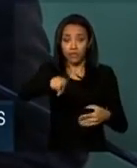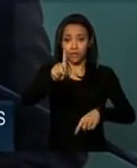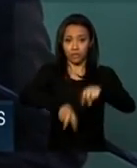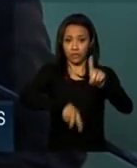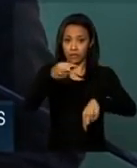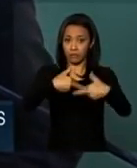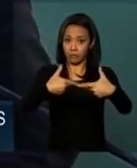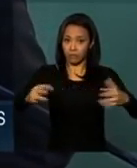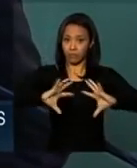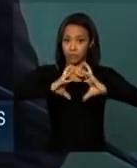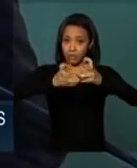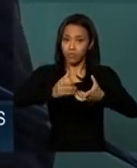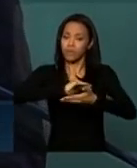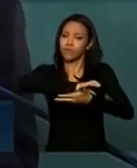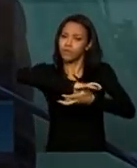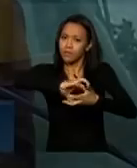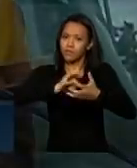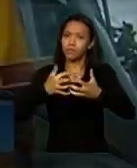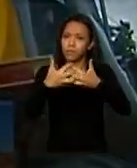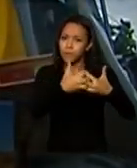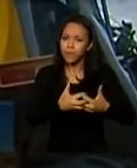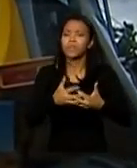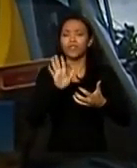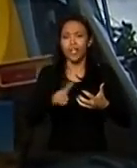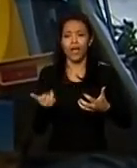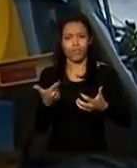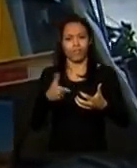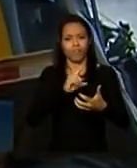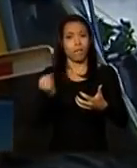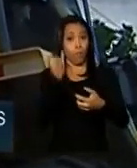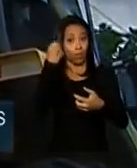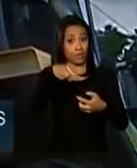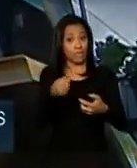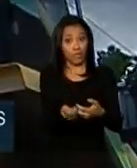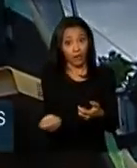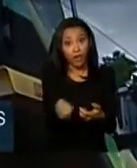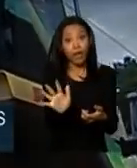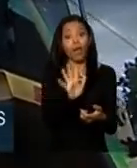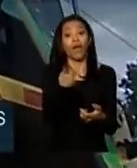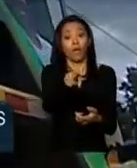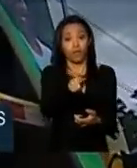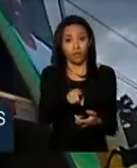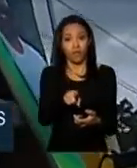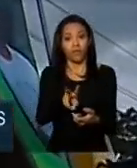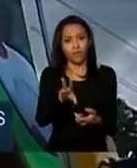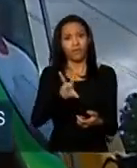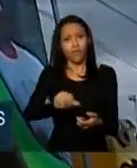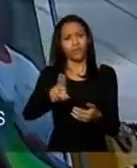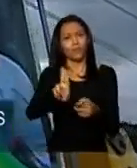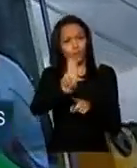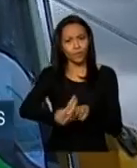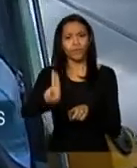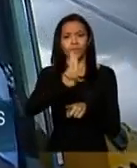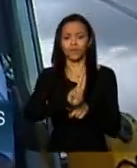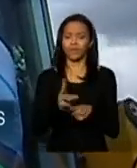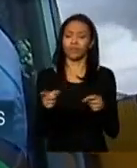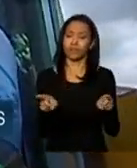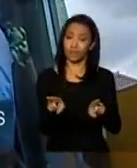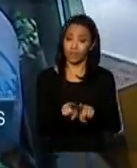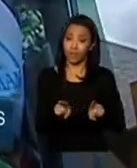que já falamos da importância anteriormente, equipamentos caros e de grande serventia. Gostaríamos de